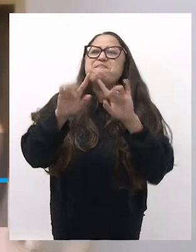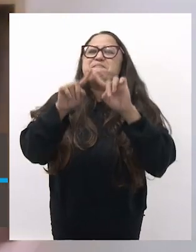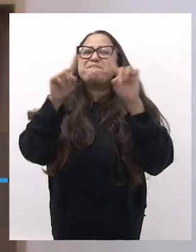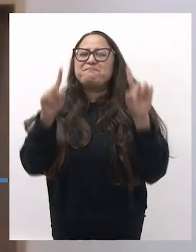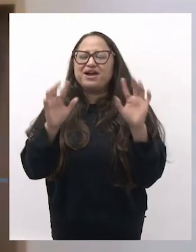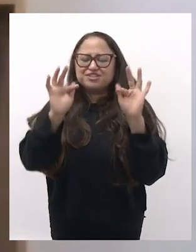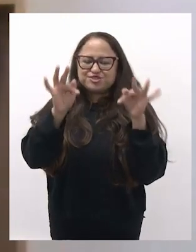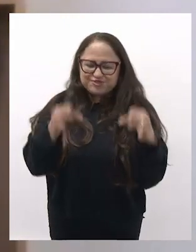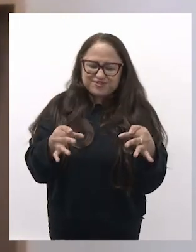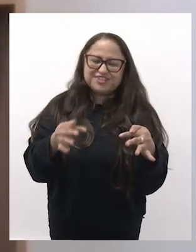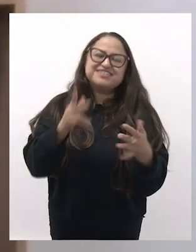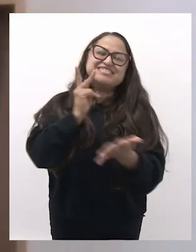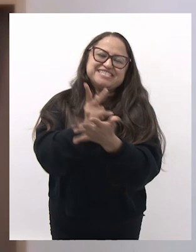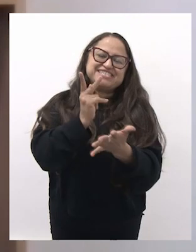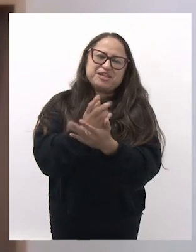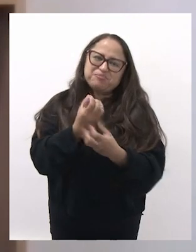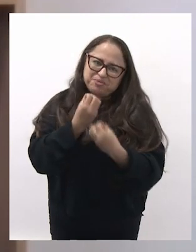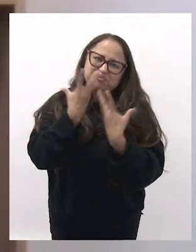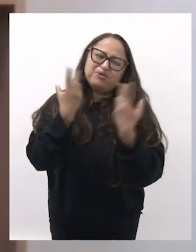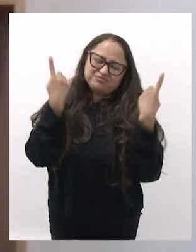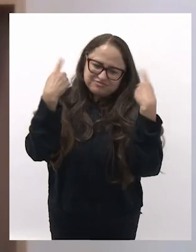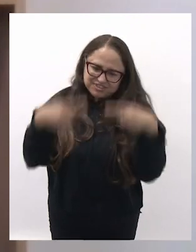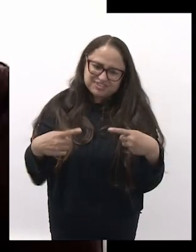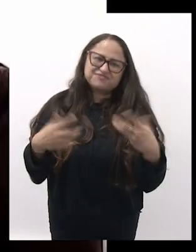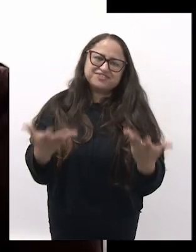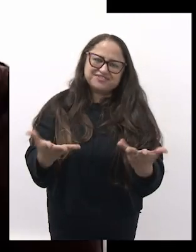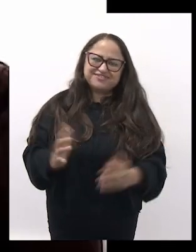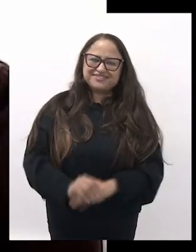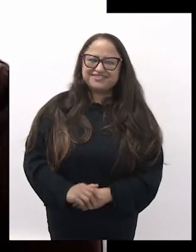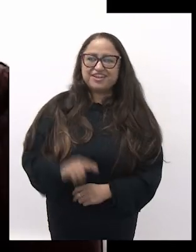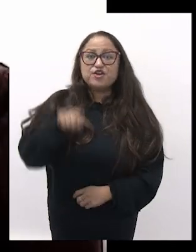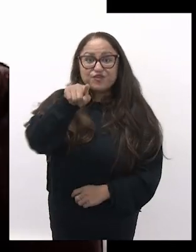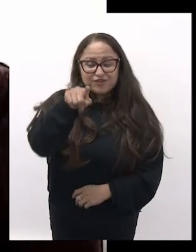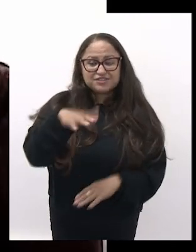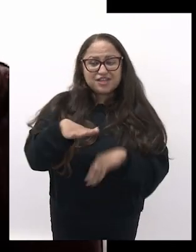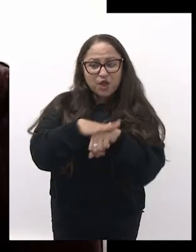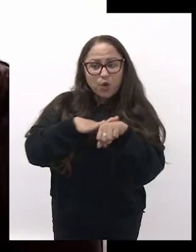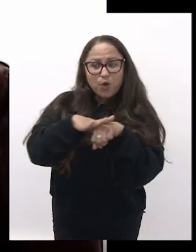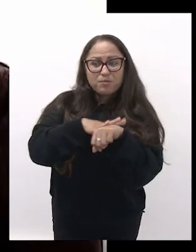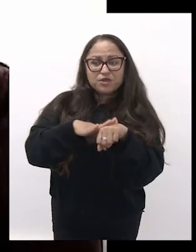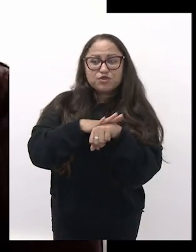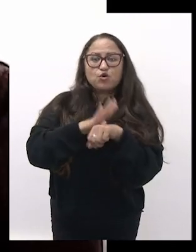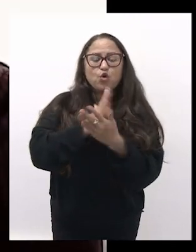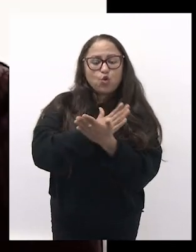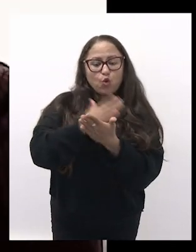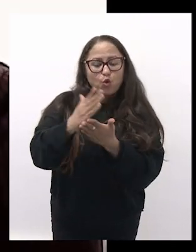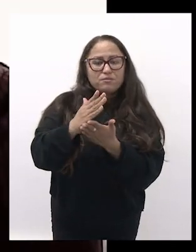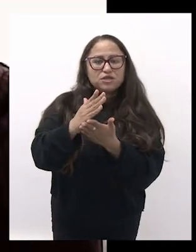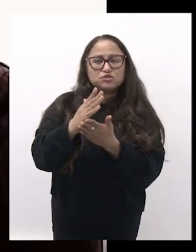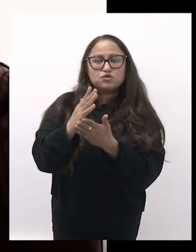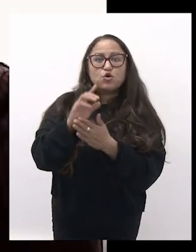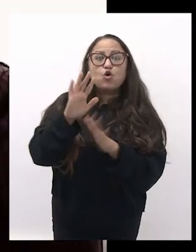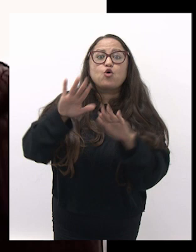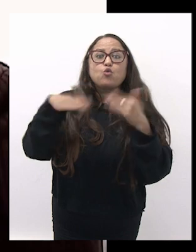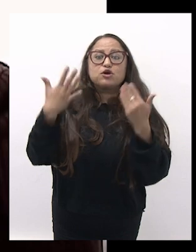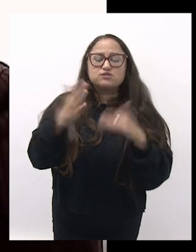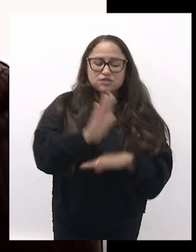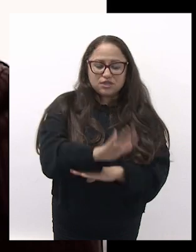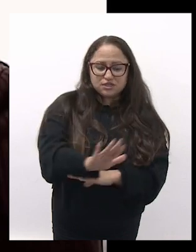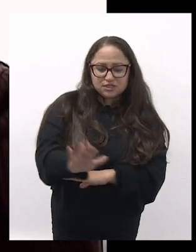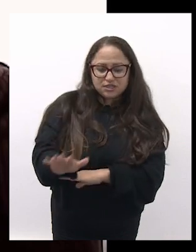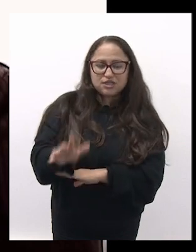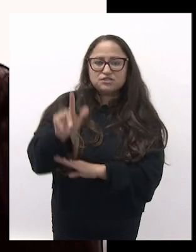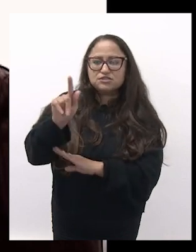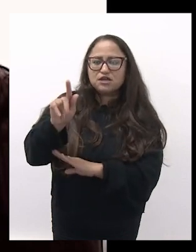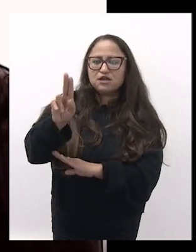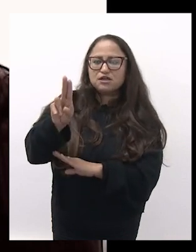seja desafiador, sempre dá certo. Você comentou no início que, na sua infância, né, sobre o Guimarães